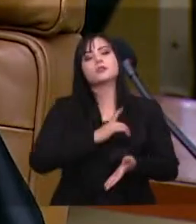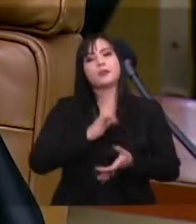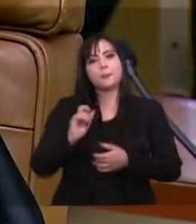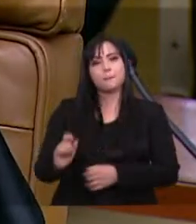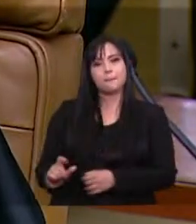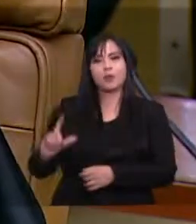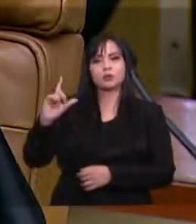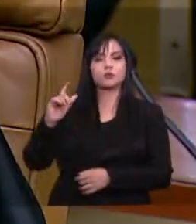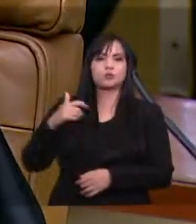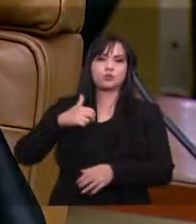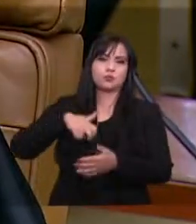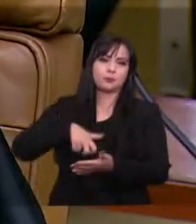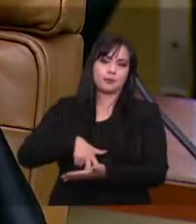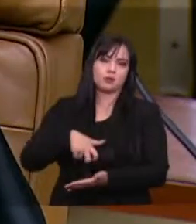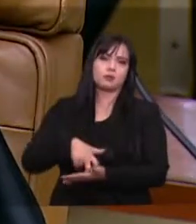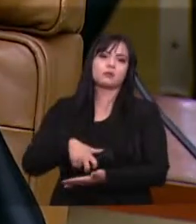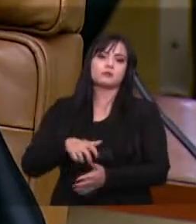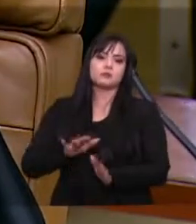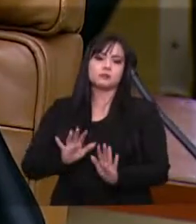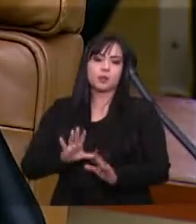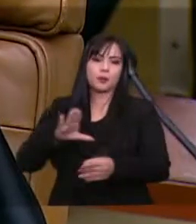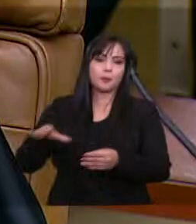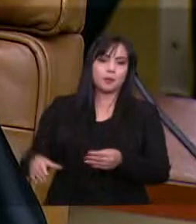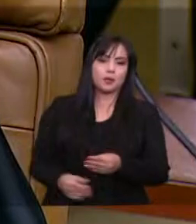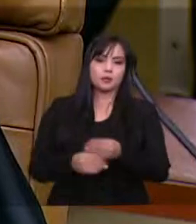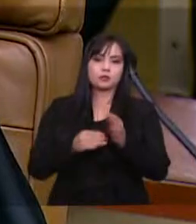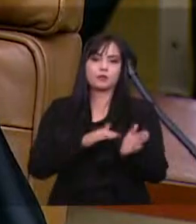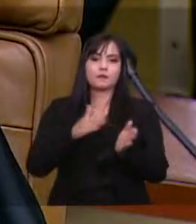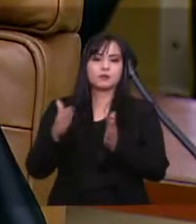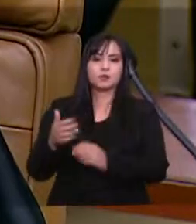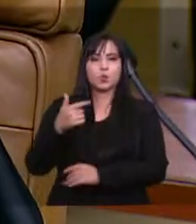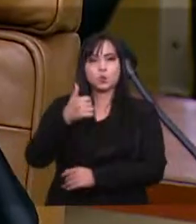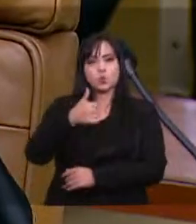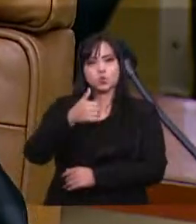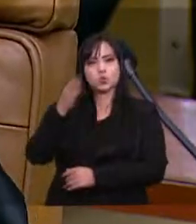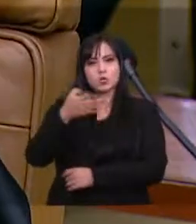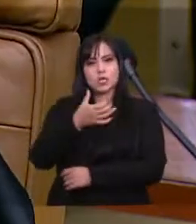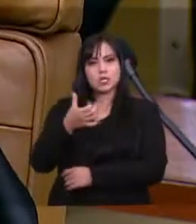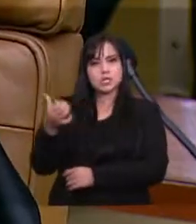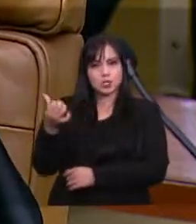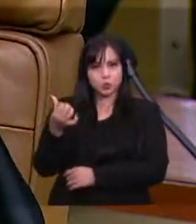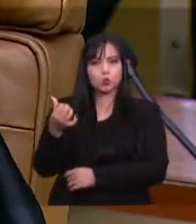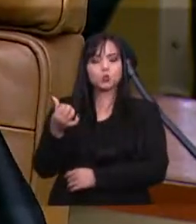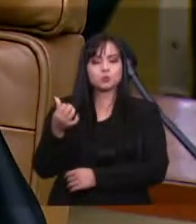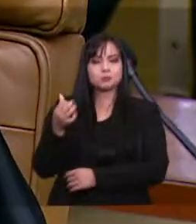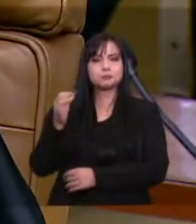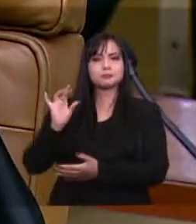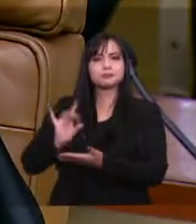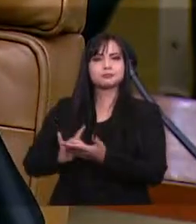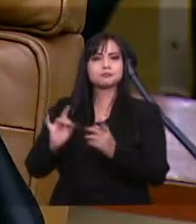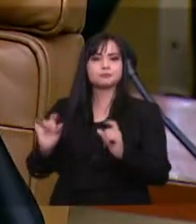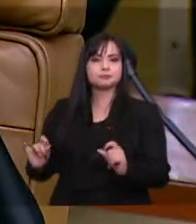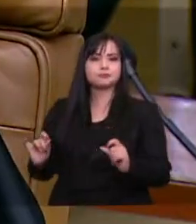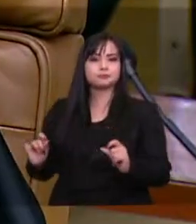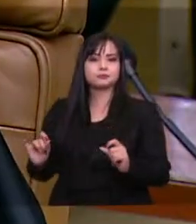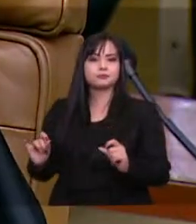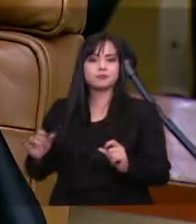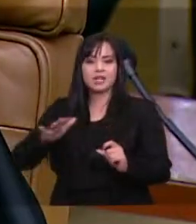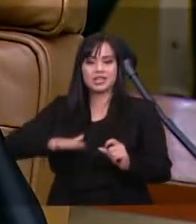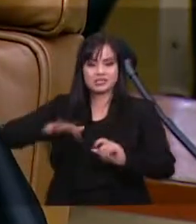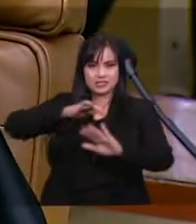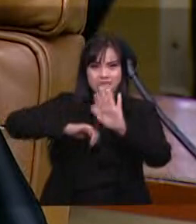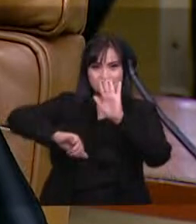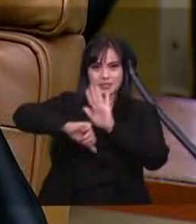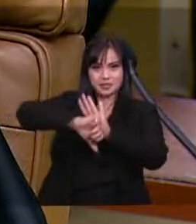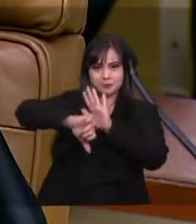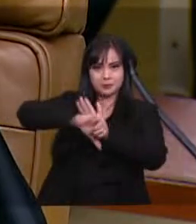de aumento de pena promovendo-se aqui o acréscimo de um sexto tornando para esse